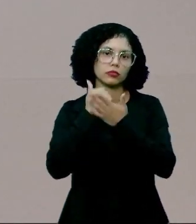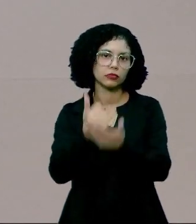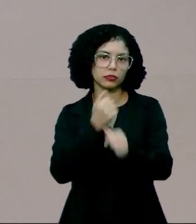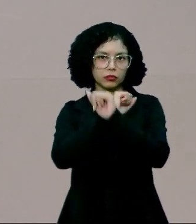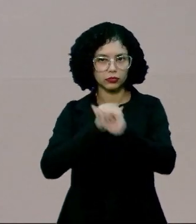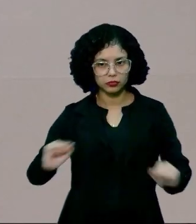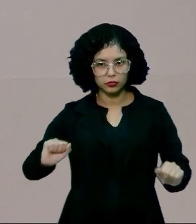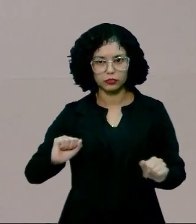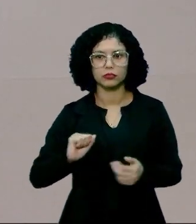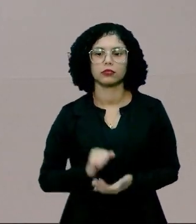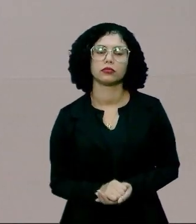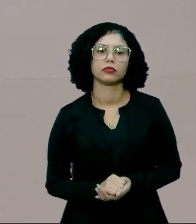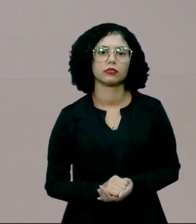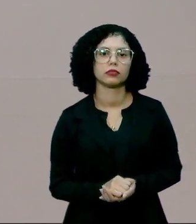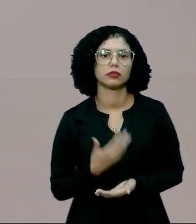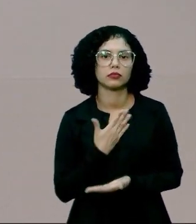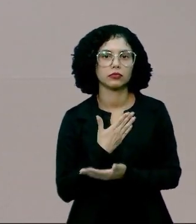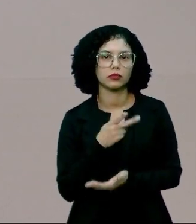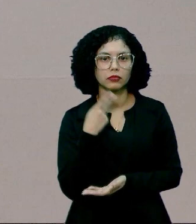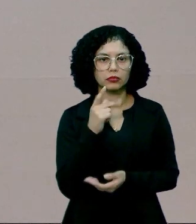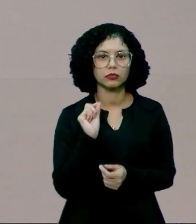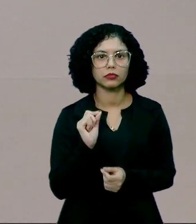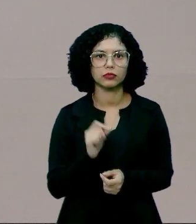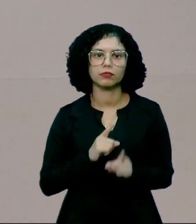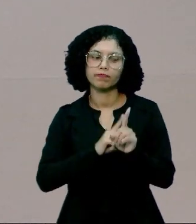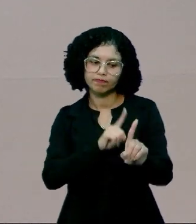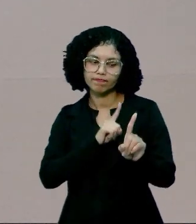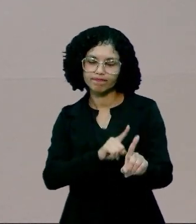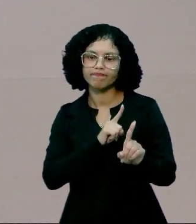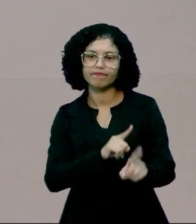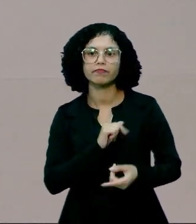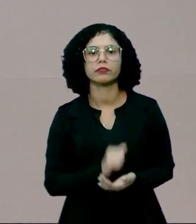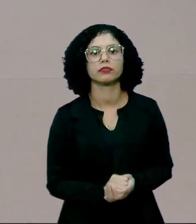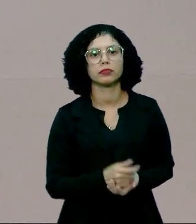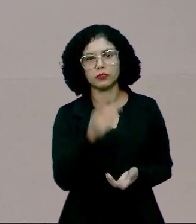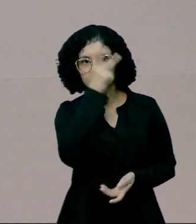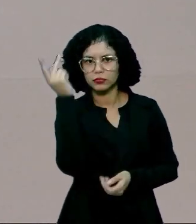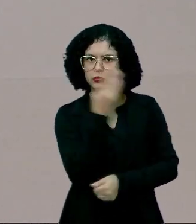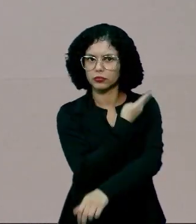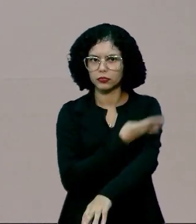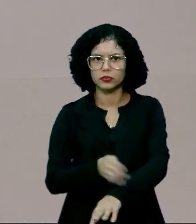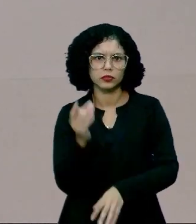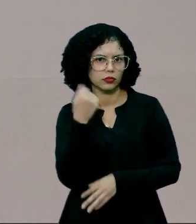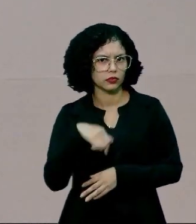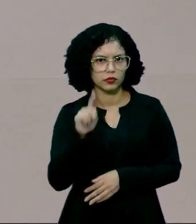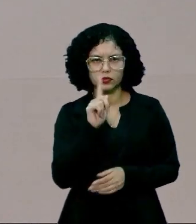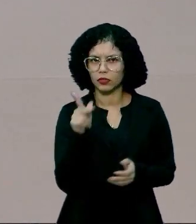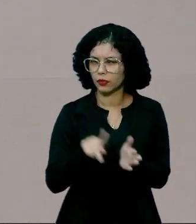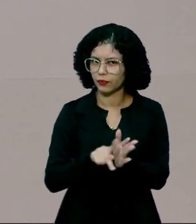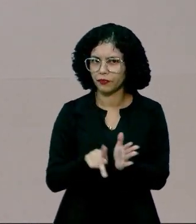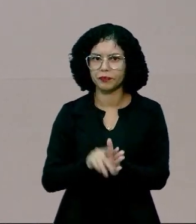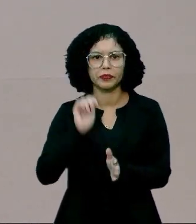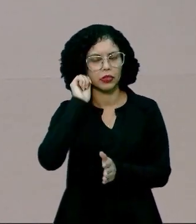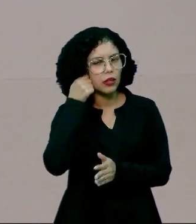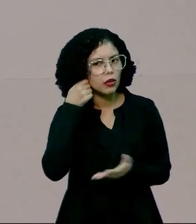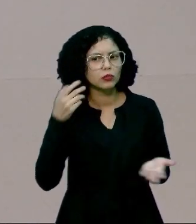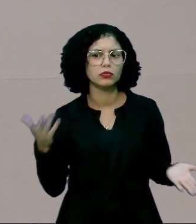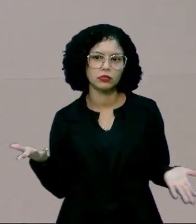a abolição da escravidão, costumavam ser perseguidas também. Pessoas brancas, não precisava necessariamente ser preto, né, para